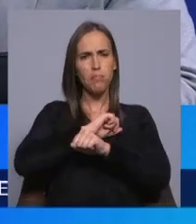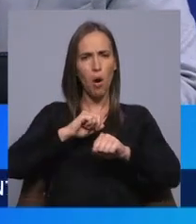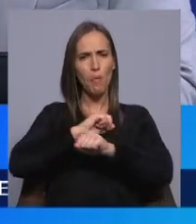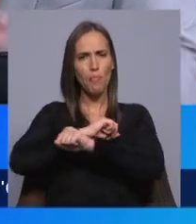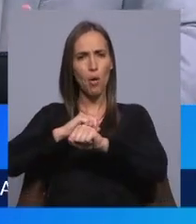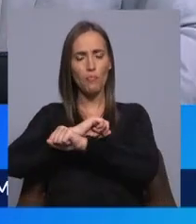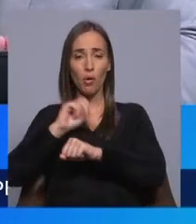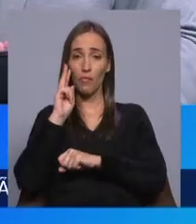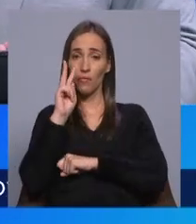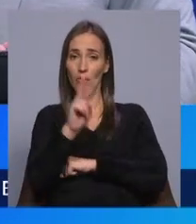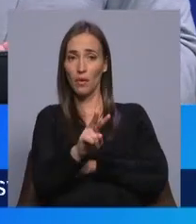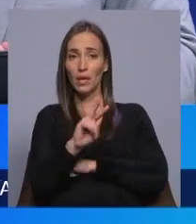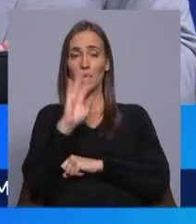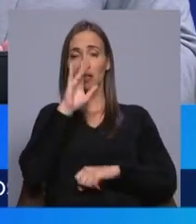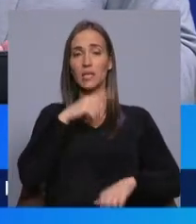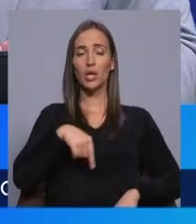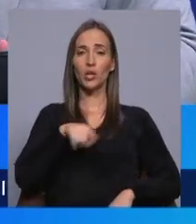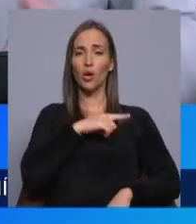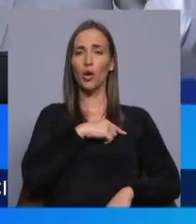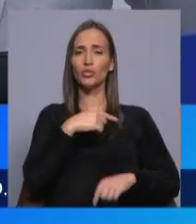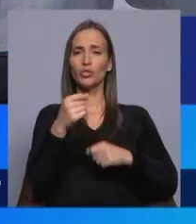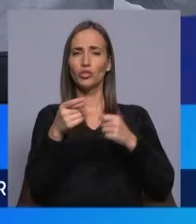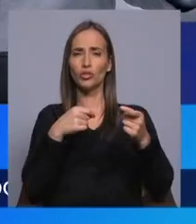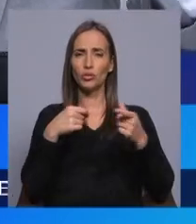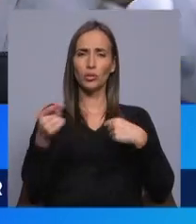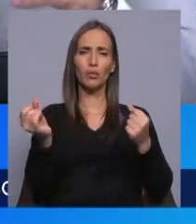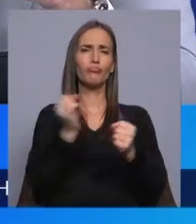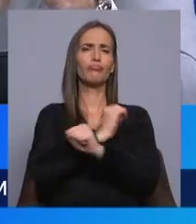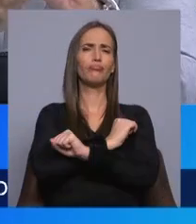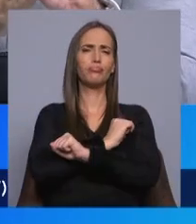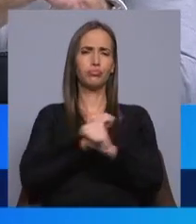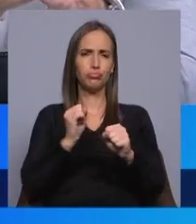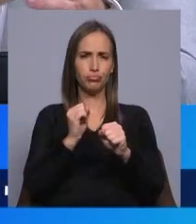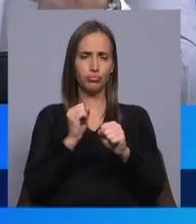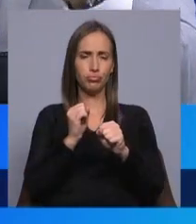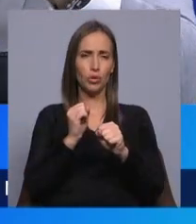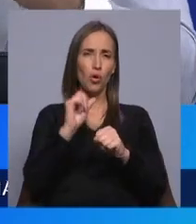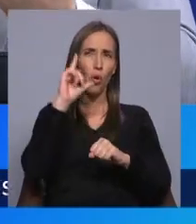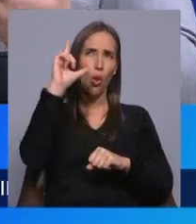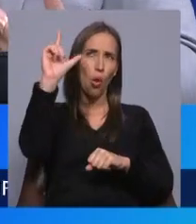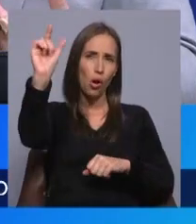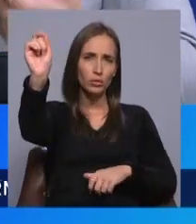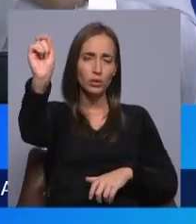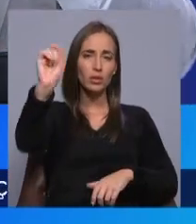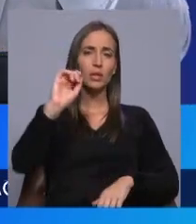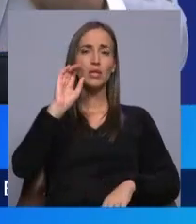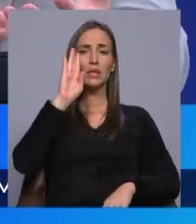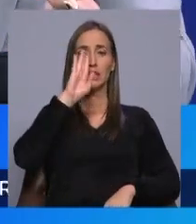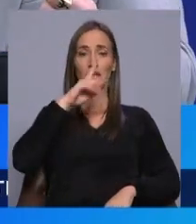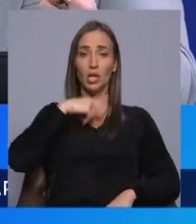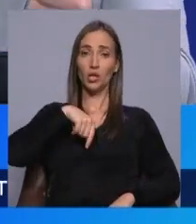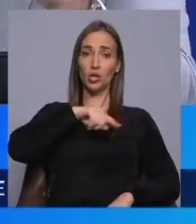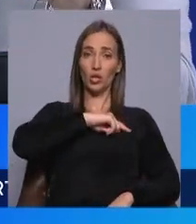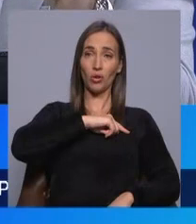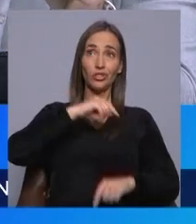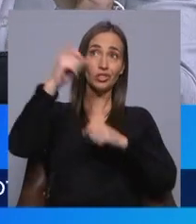a ver. Se nós tivermos esta estrela, esta explosão, numa zona distante do universo, e entre nós e essa estrela